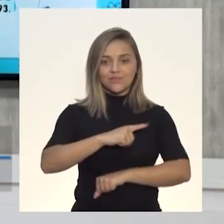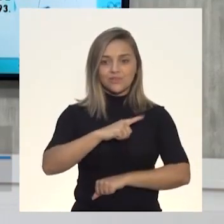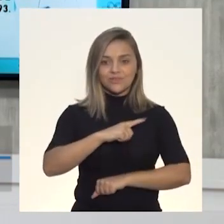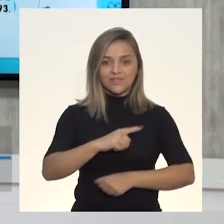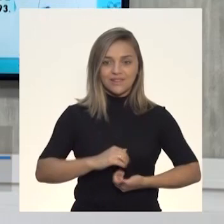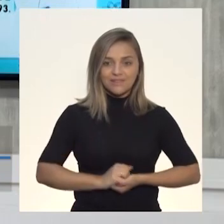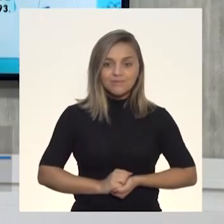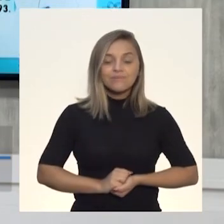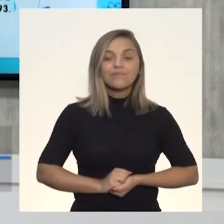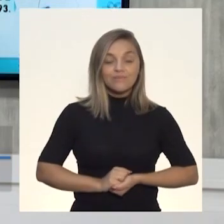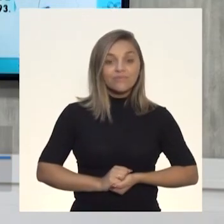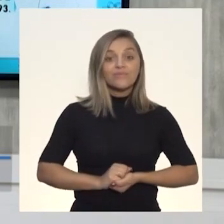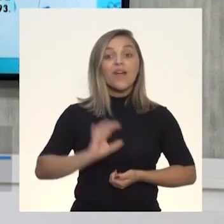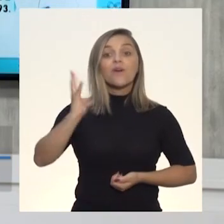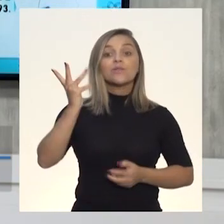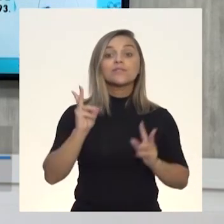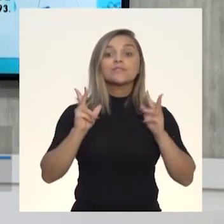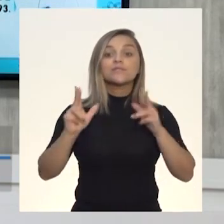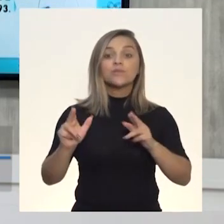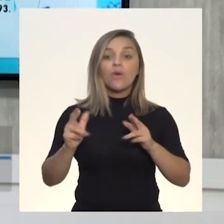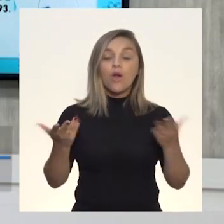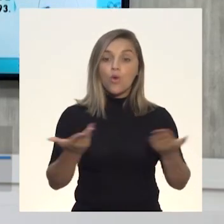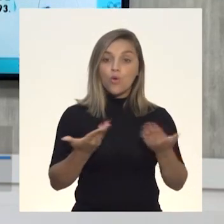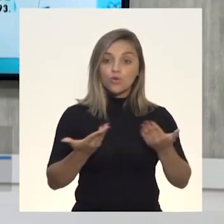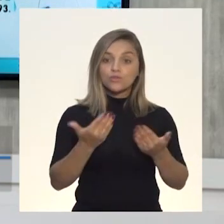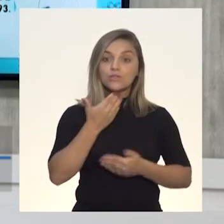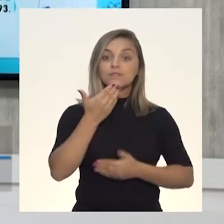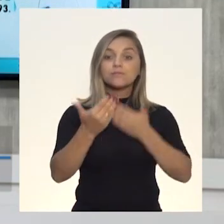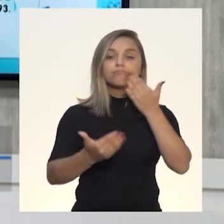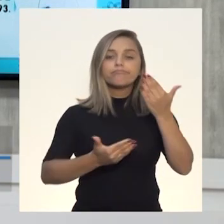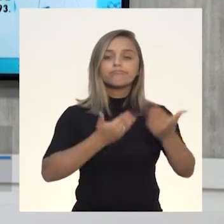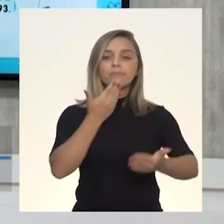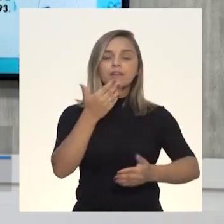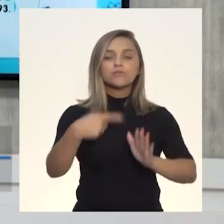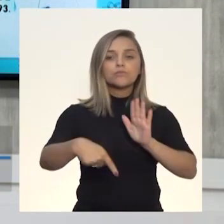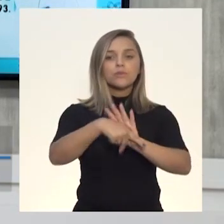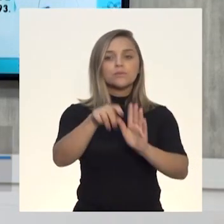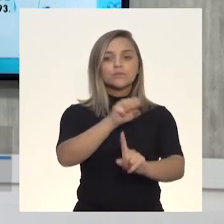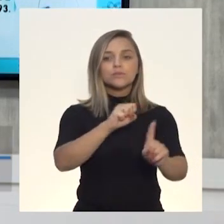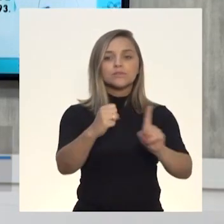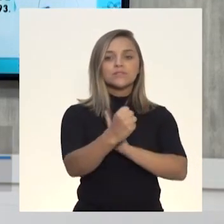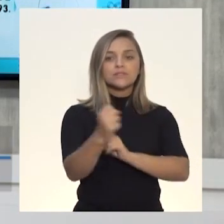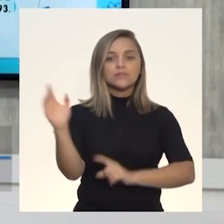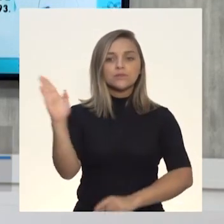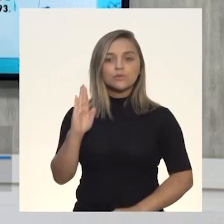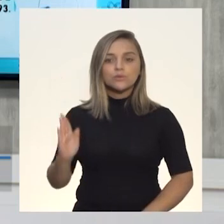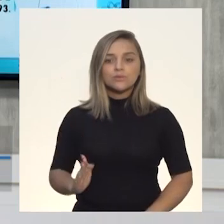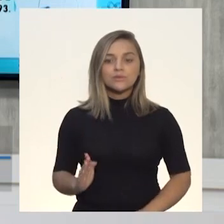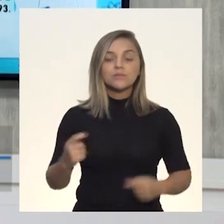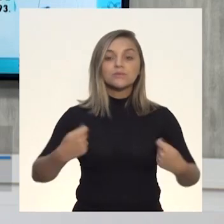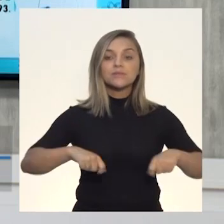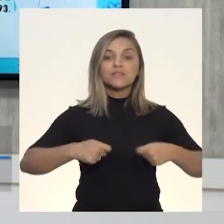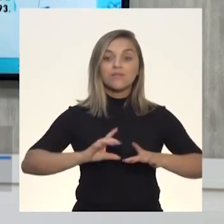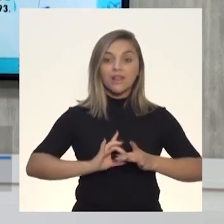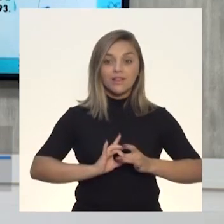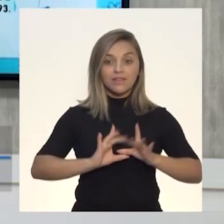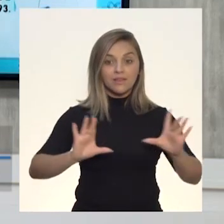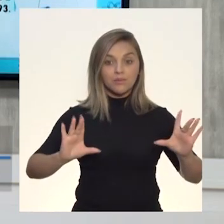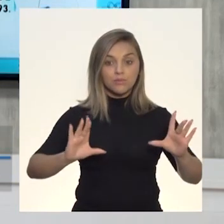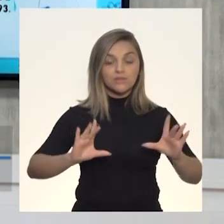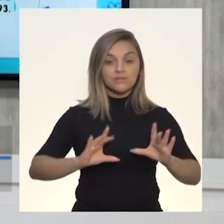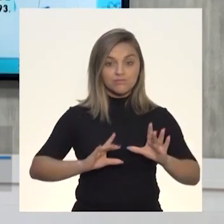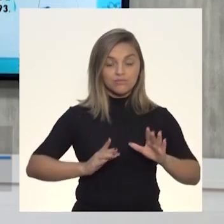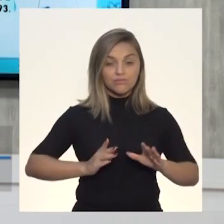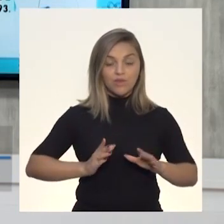ocorre também? A gente também não questiona isso hoje na sociedade brasileira, né? Será que a gente não precisa falar sobre a democratização do acesso à